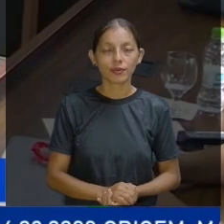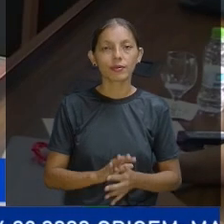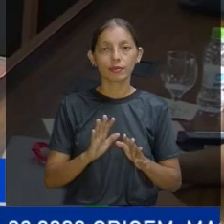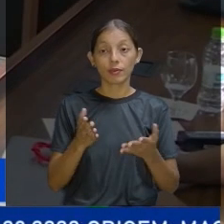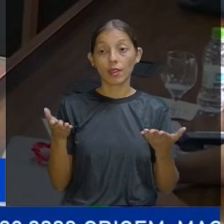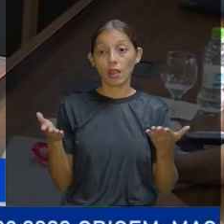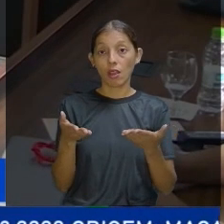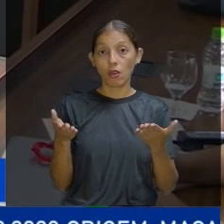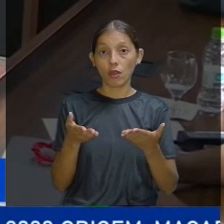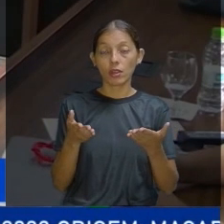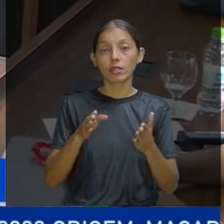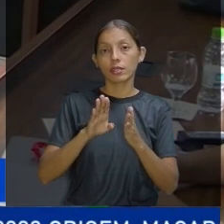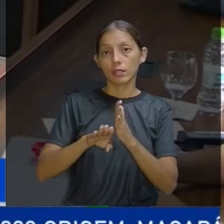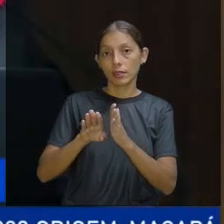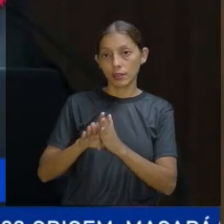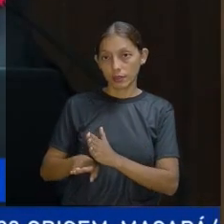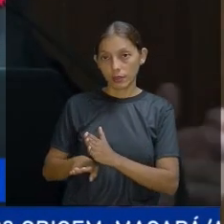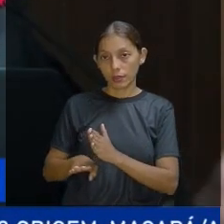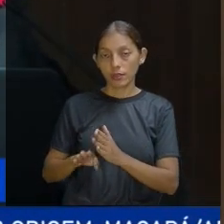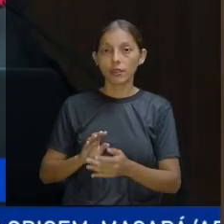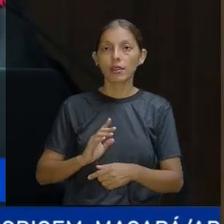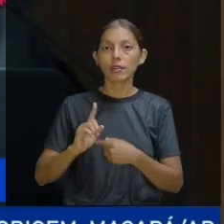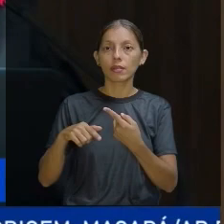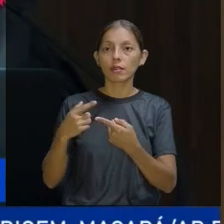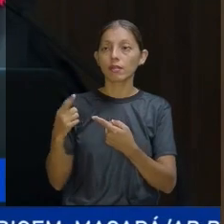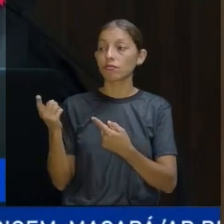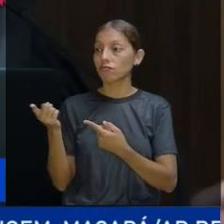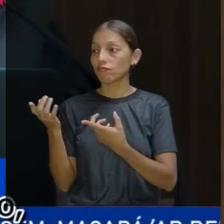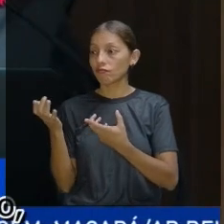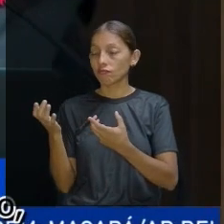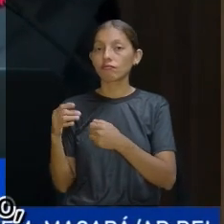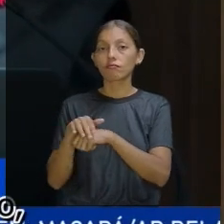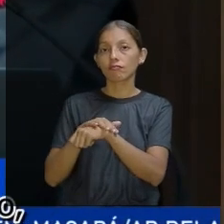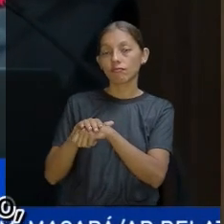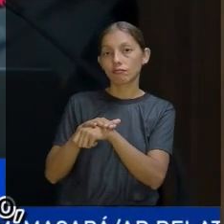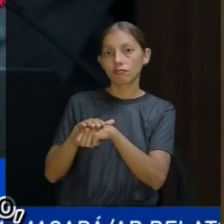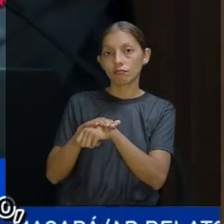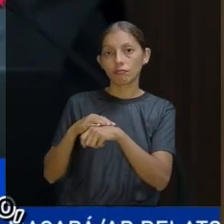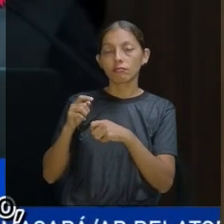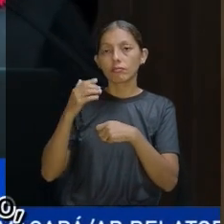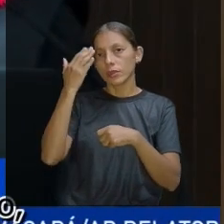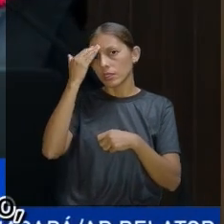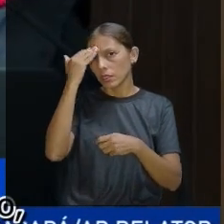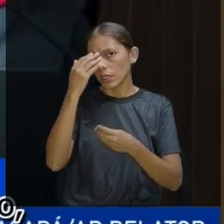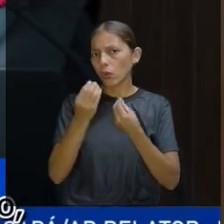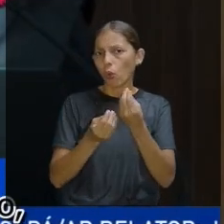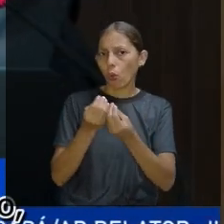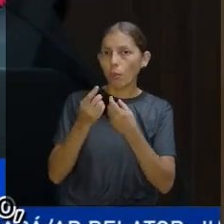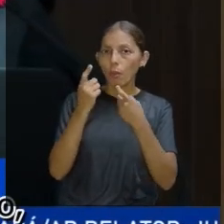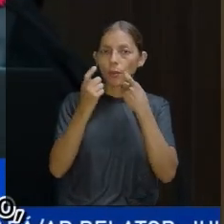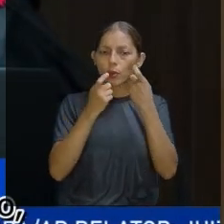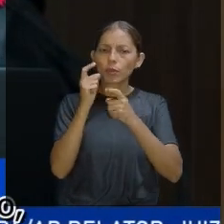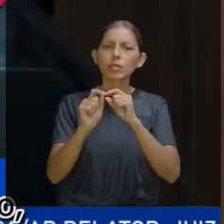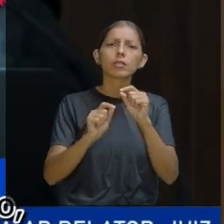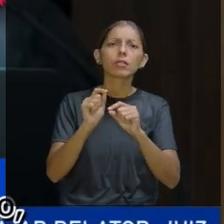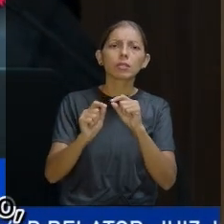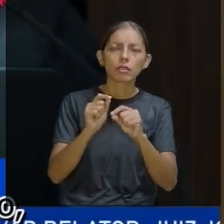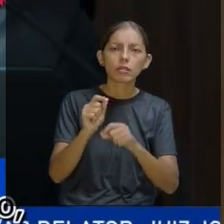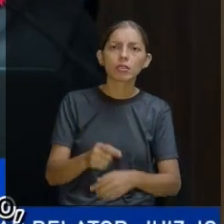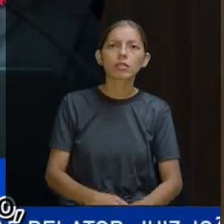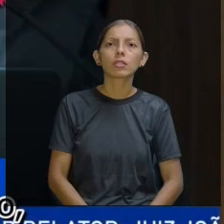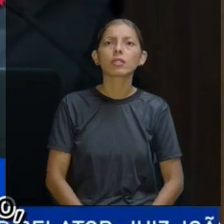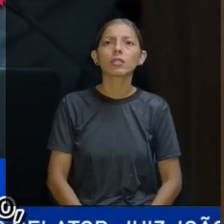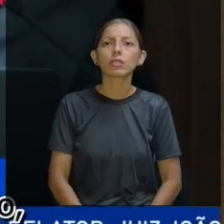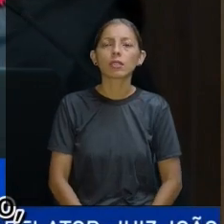os juízes Diogo e o Navarro, para tentar entender, né, a preocupação do Navarro, mas